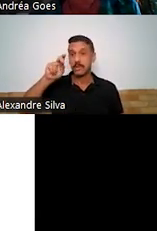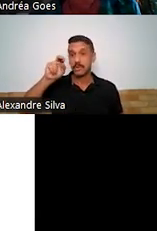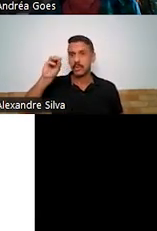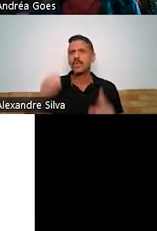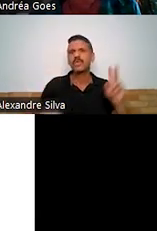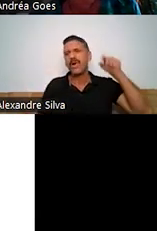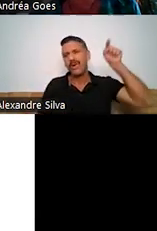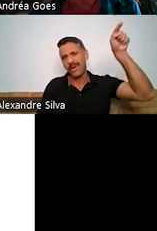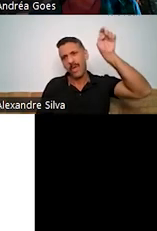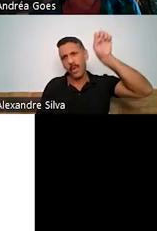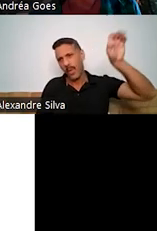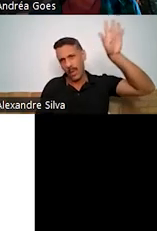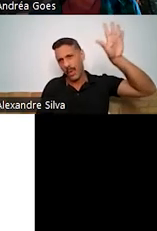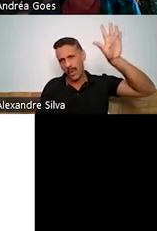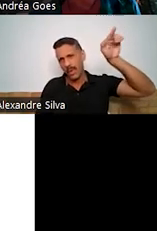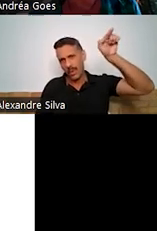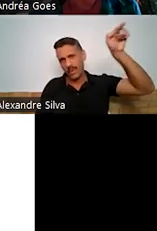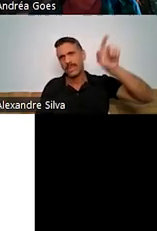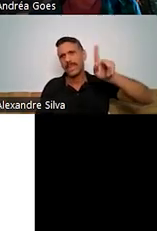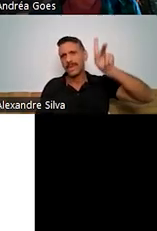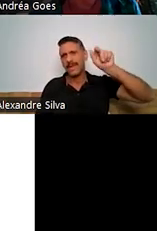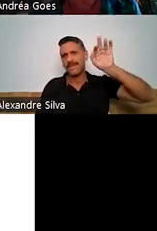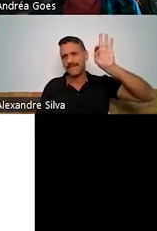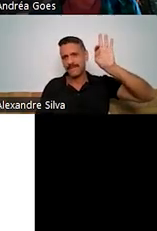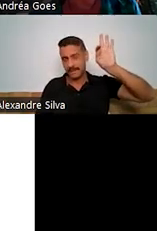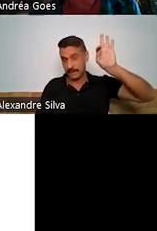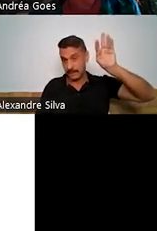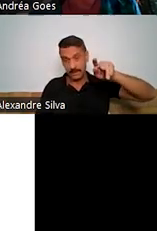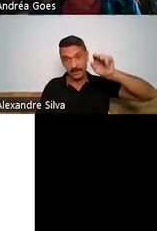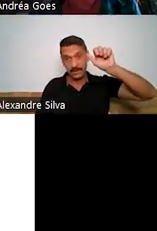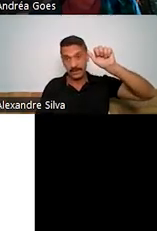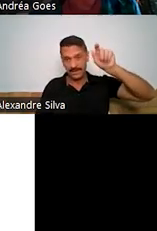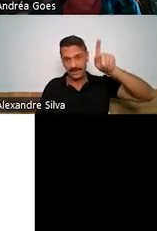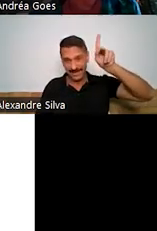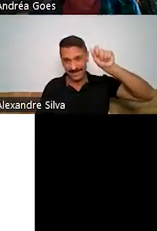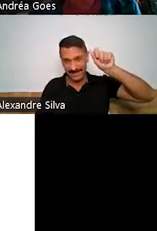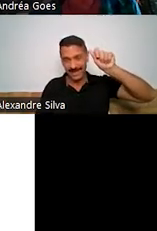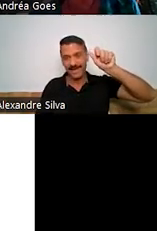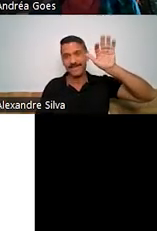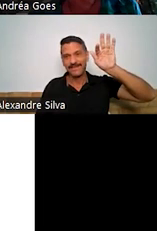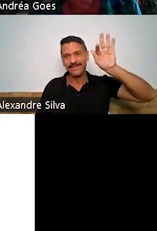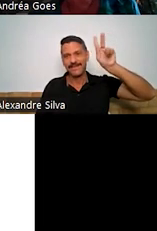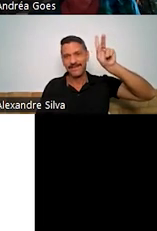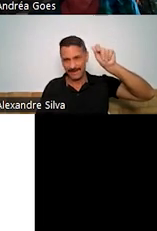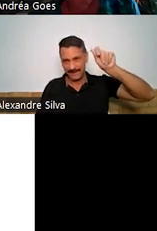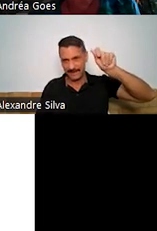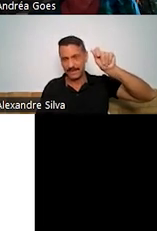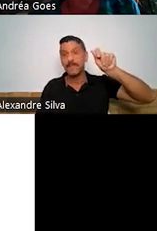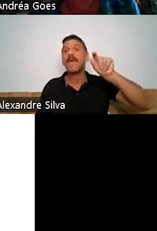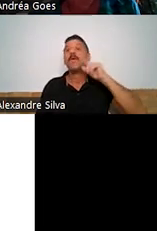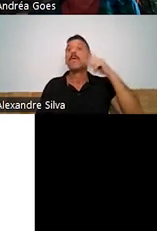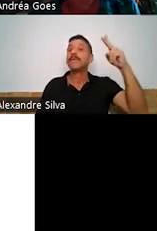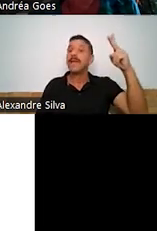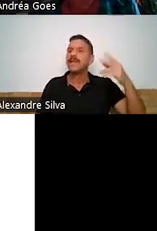na Europa, com Kafka, quando ele cria lá a barata dele, o processo,